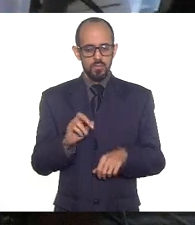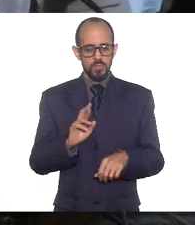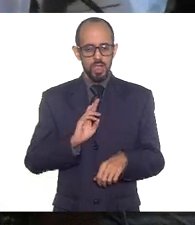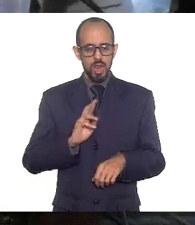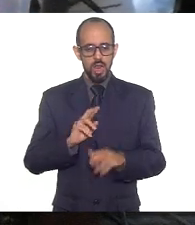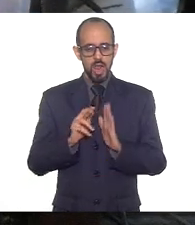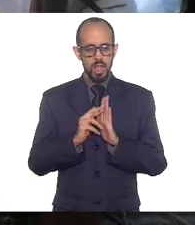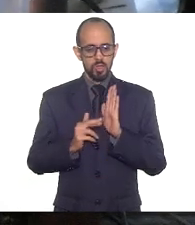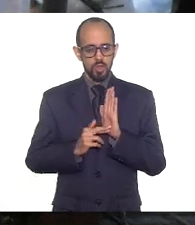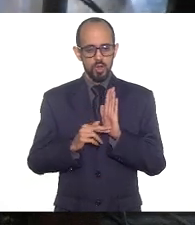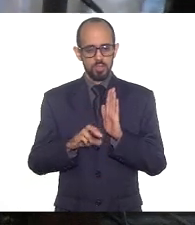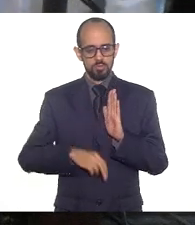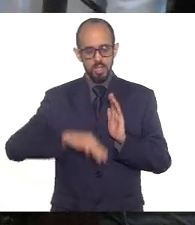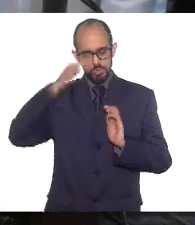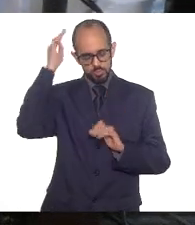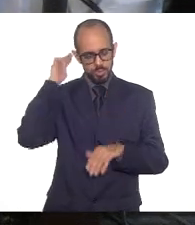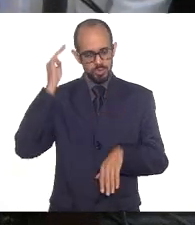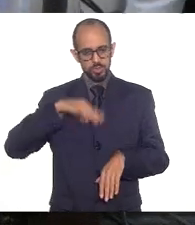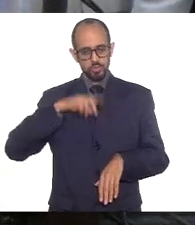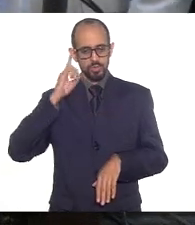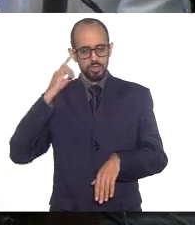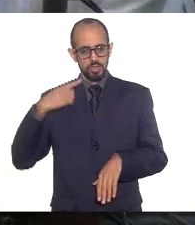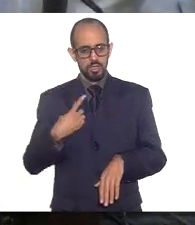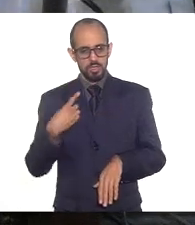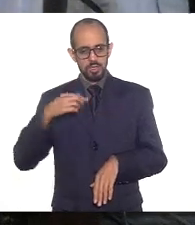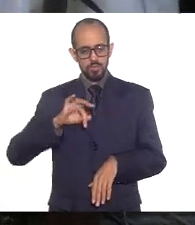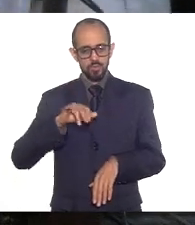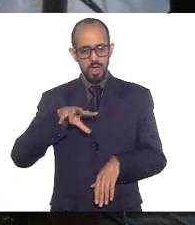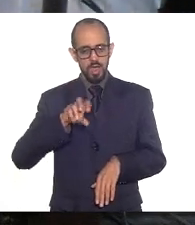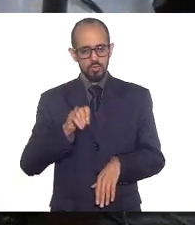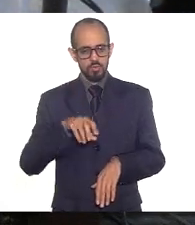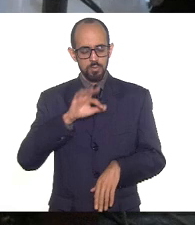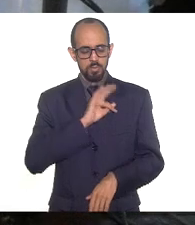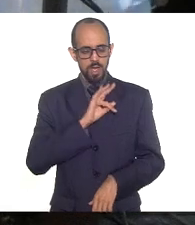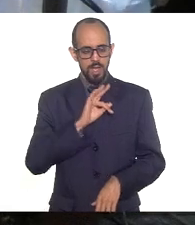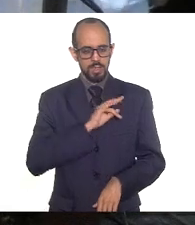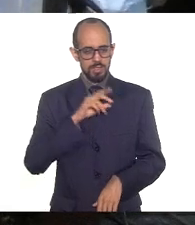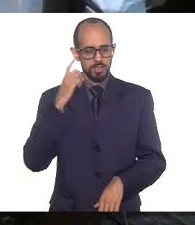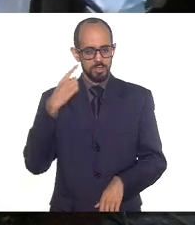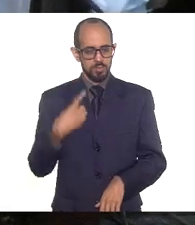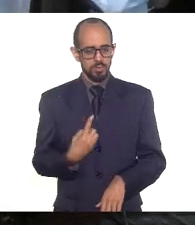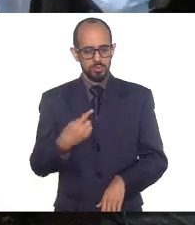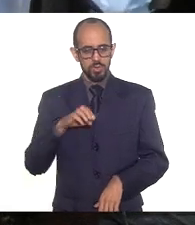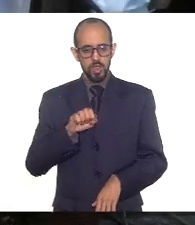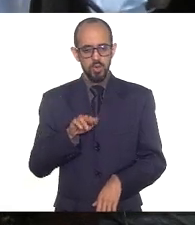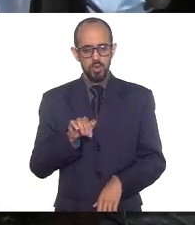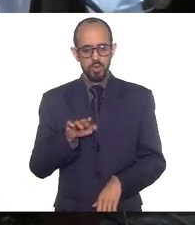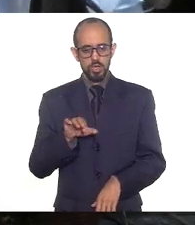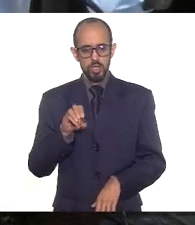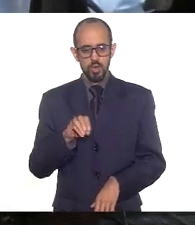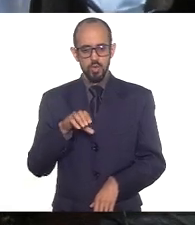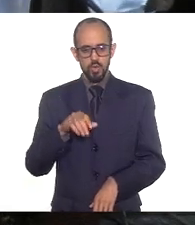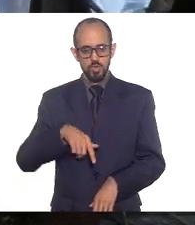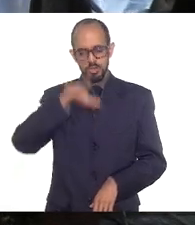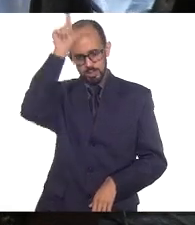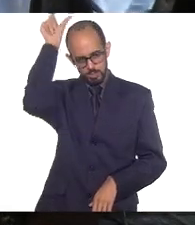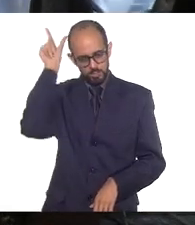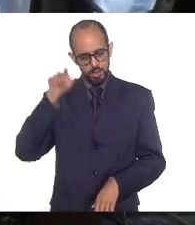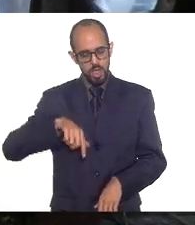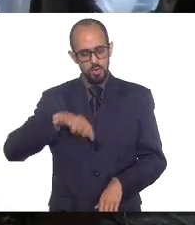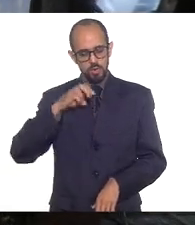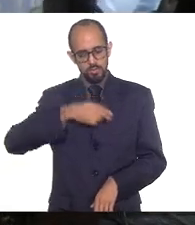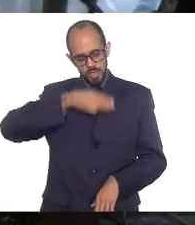Márcio Pacheco Dani Monteiro Flávio serafini Martha Rocha Dani Monteiro Eurico Júnior Luiz Paulo Eurico Júnior